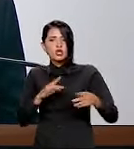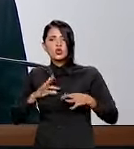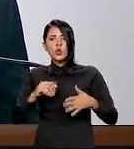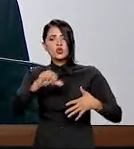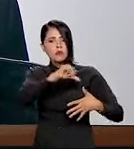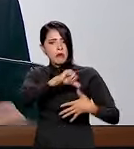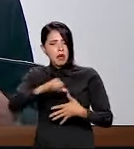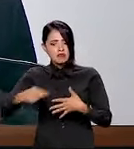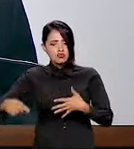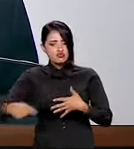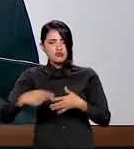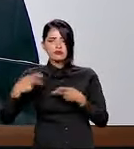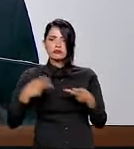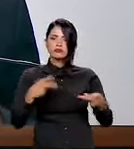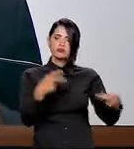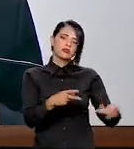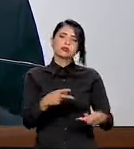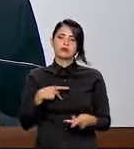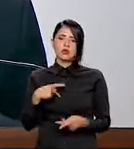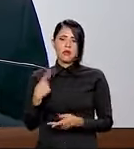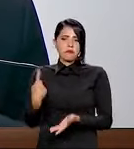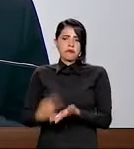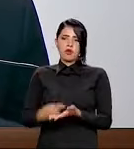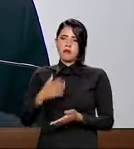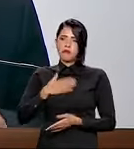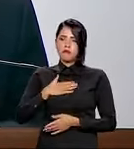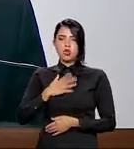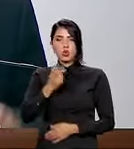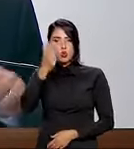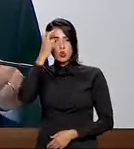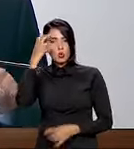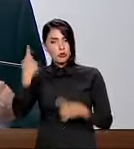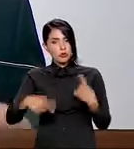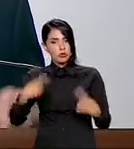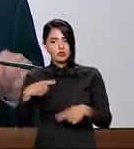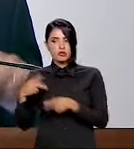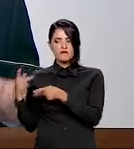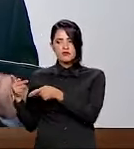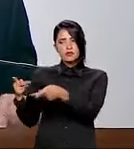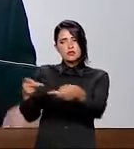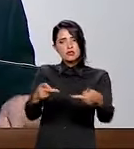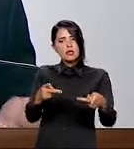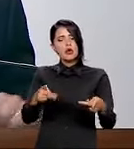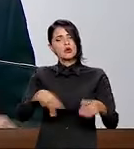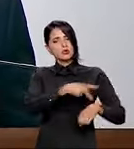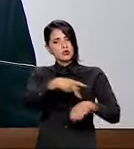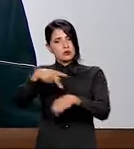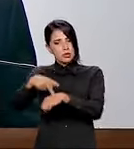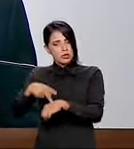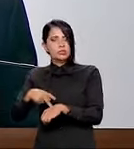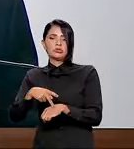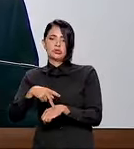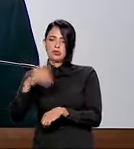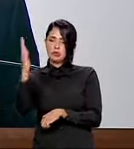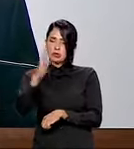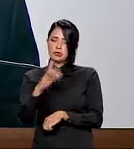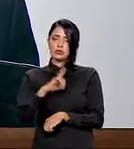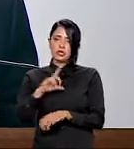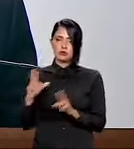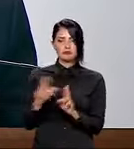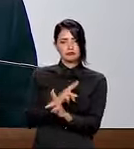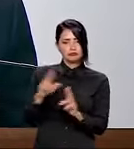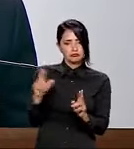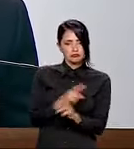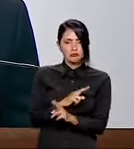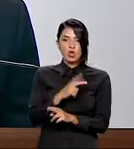Sul. Eu faz parte da minha cultura política visitar todos os países que o Brasil tem relação.